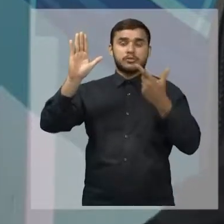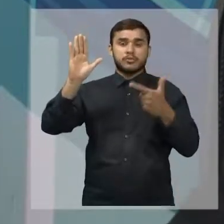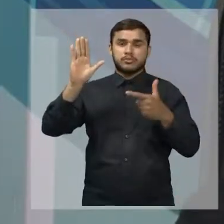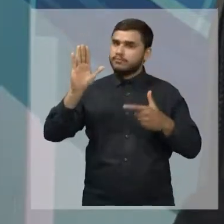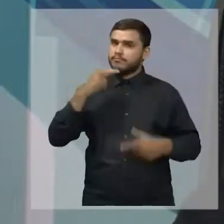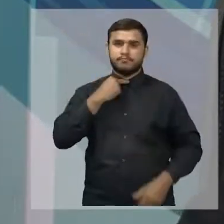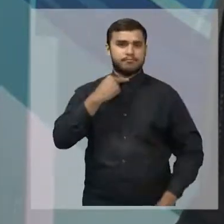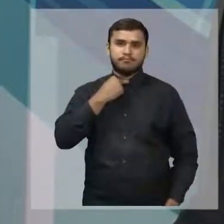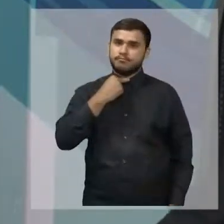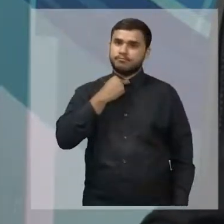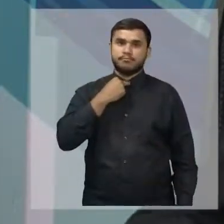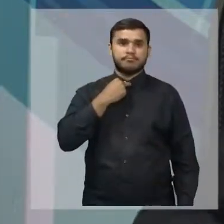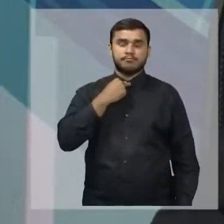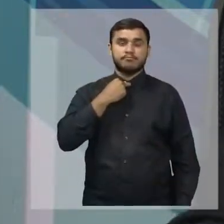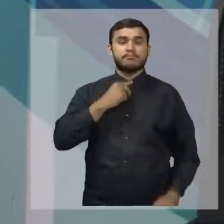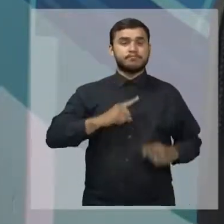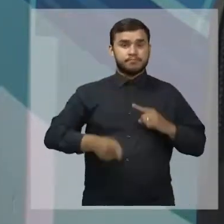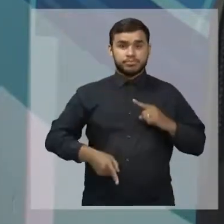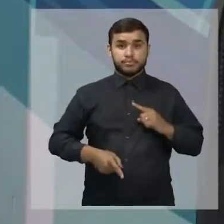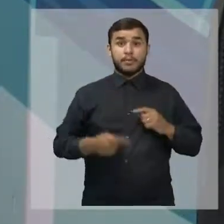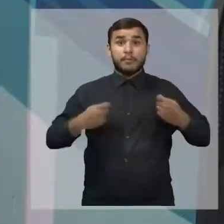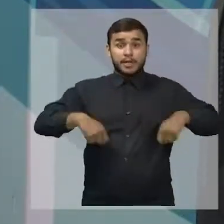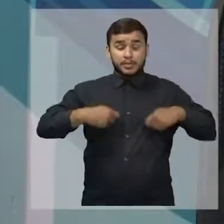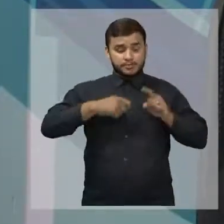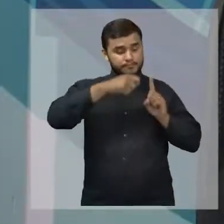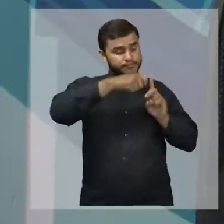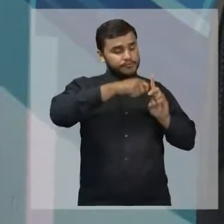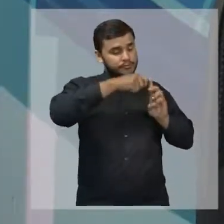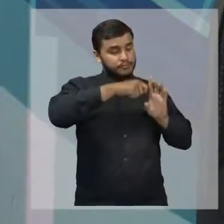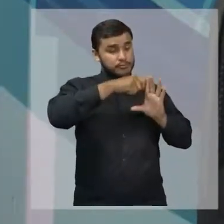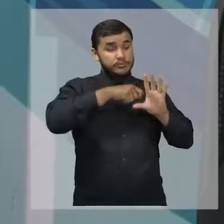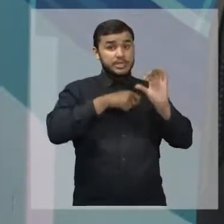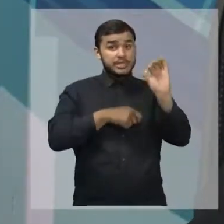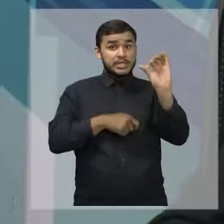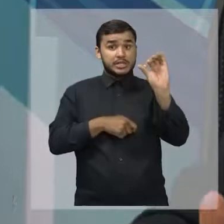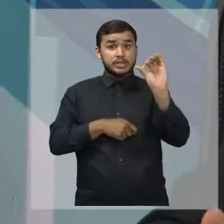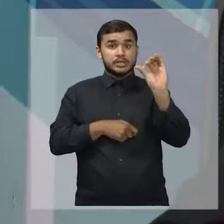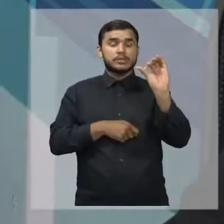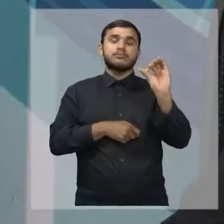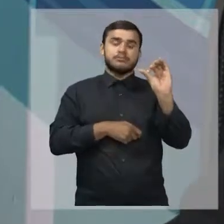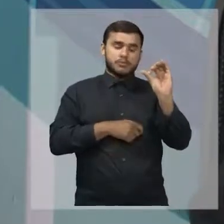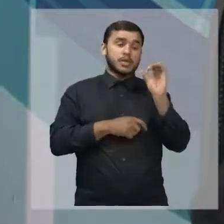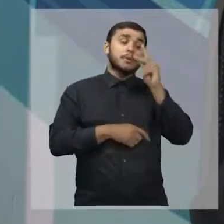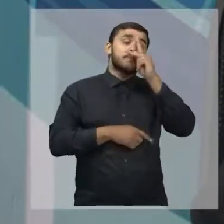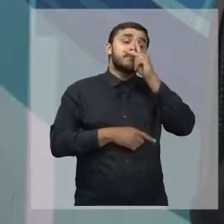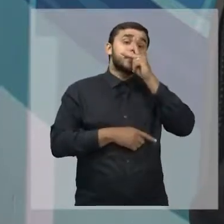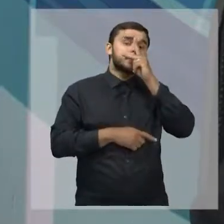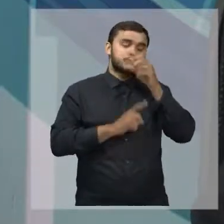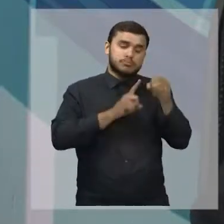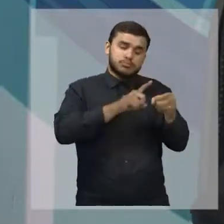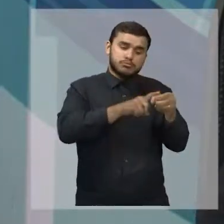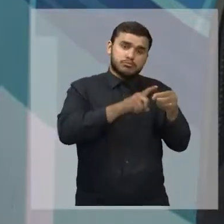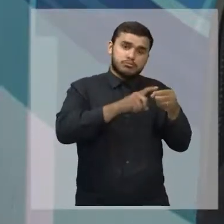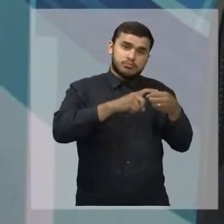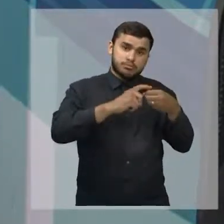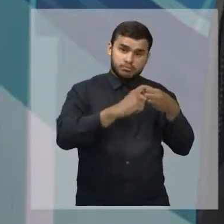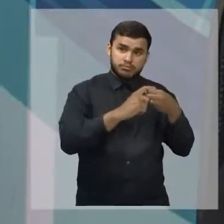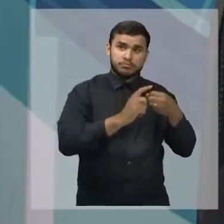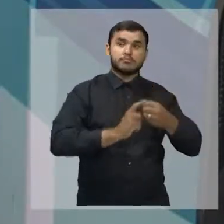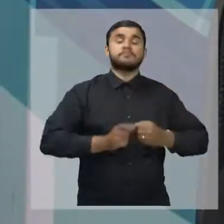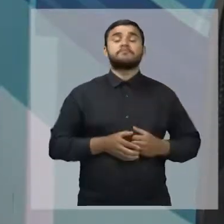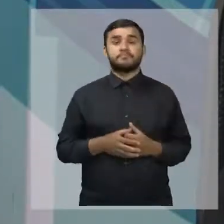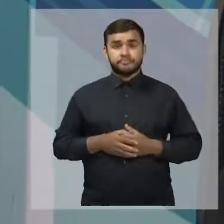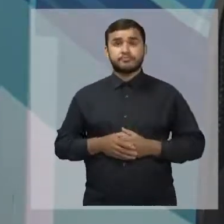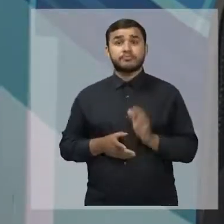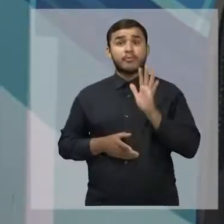6 meses. Era 1 ano, houve um encurtamento e você tem que ter uma filiação de 6 meses. O nosso problema em relação